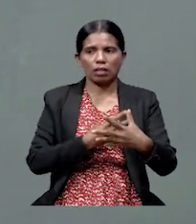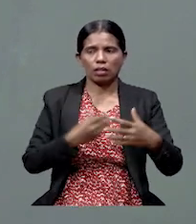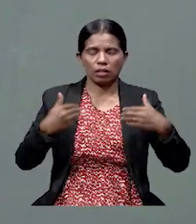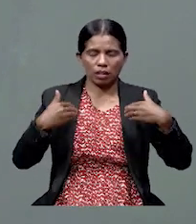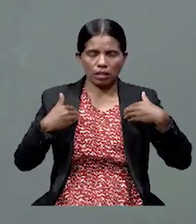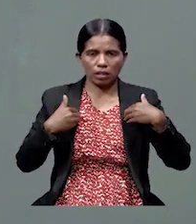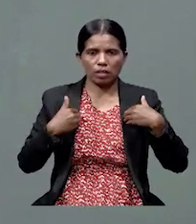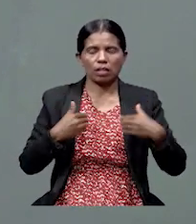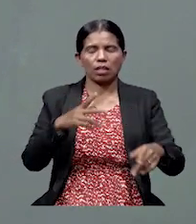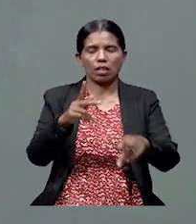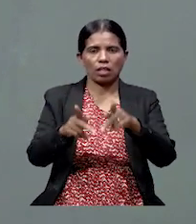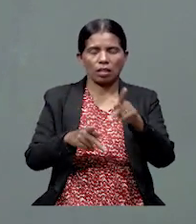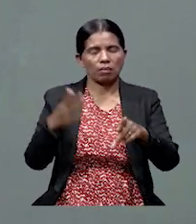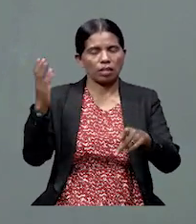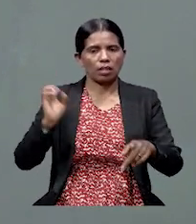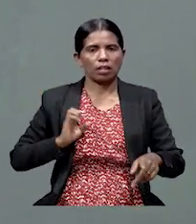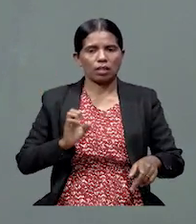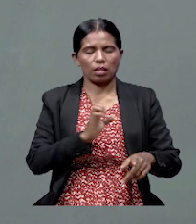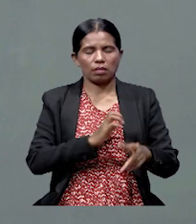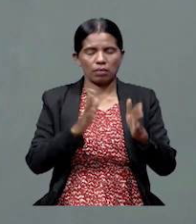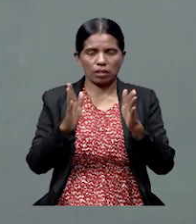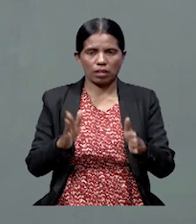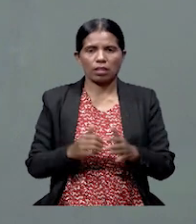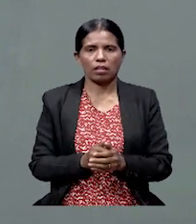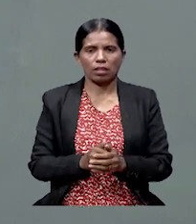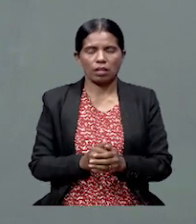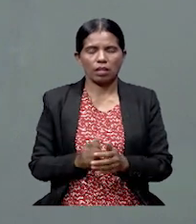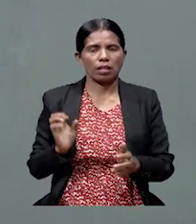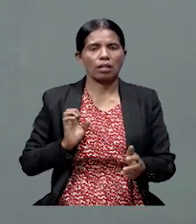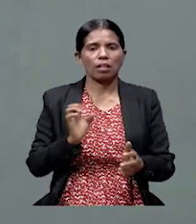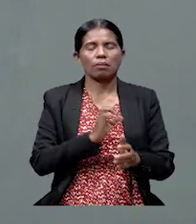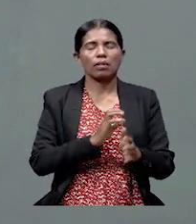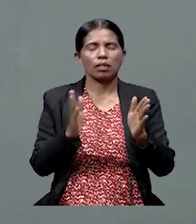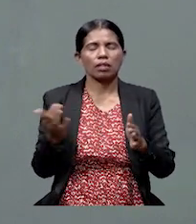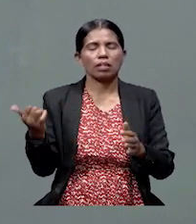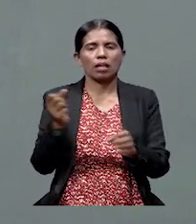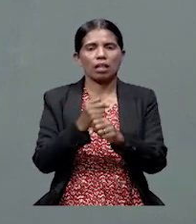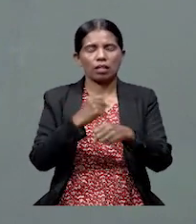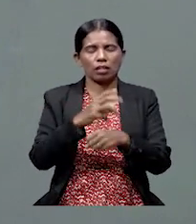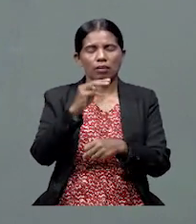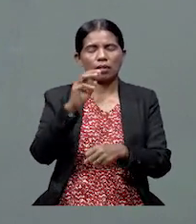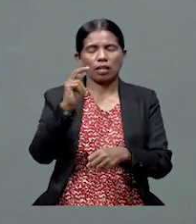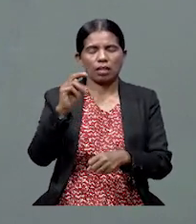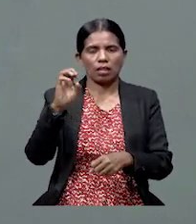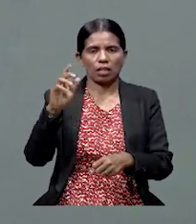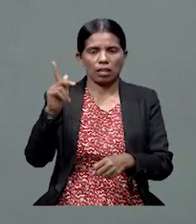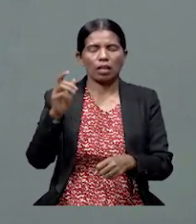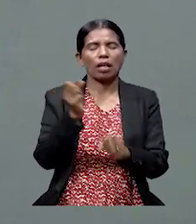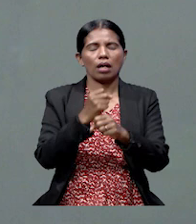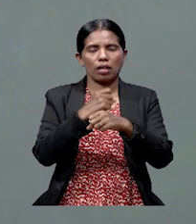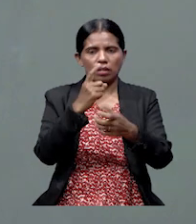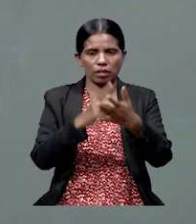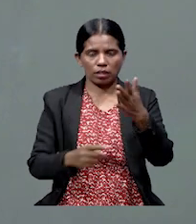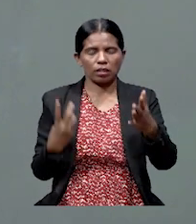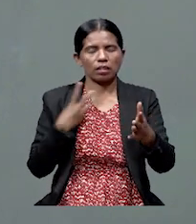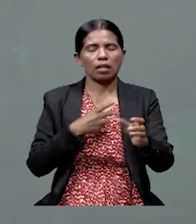adidos em todas as embaixadas. Adido será halo saída, mené halo saída, se for perceba halo saída, se ita halo tangan